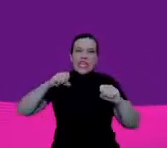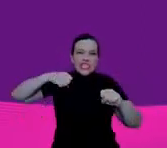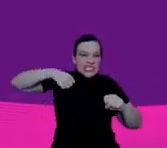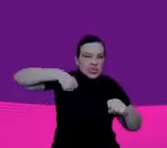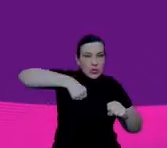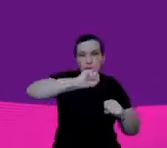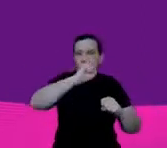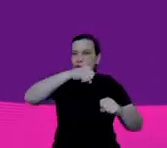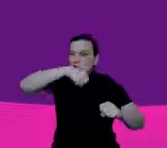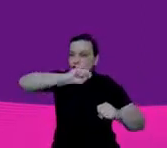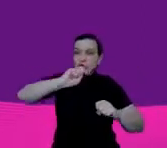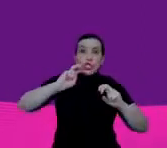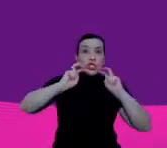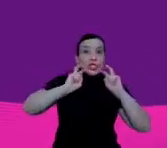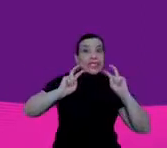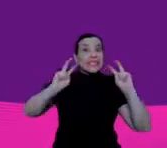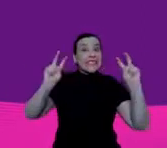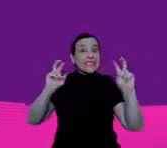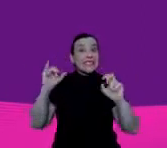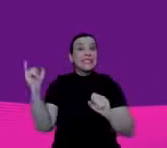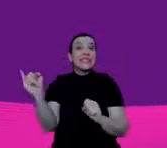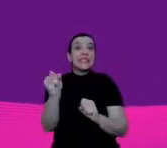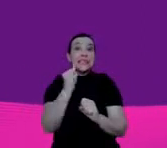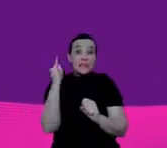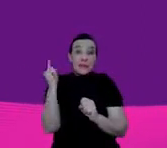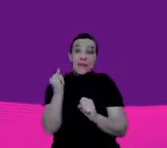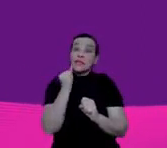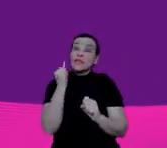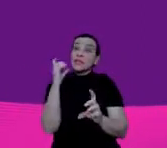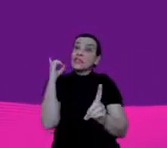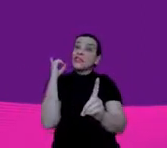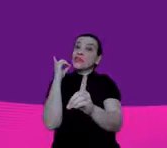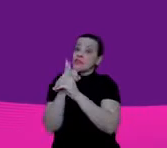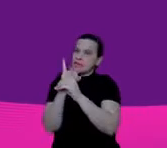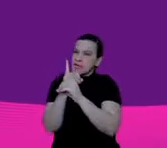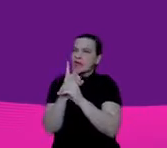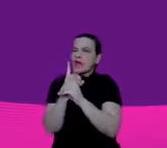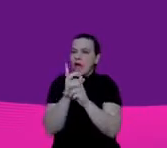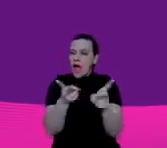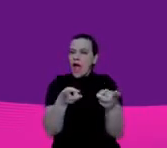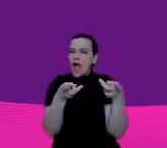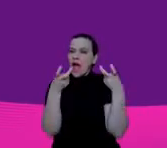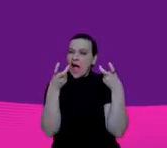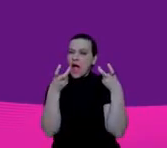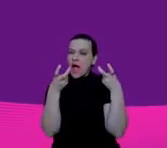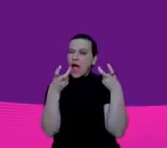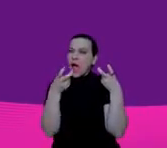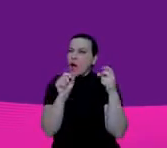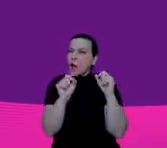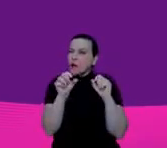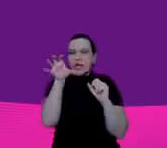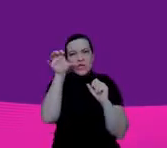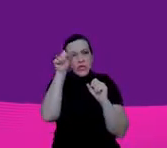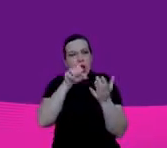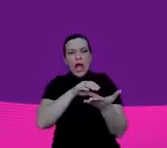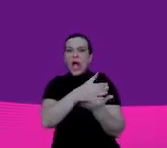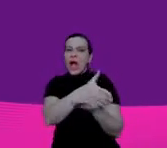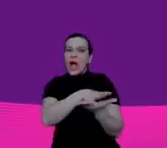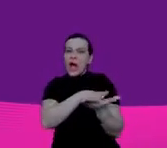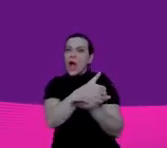importância de identificar esse tipo de distúrbio do sono é que ele é o principal preditor hoje em dia, ele é o sintoma não motor